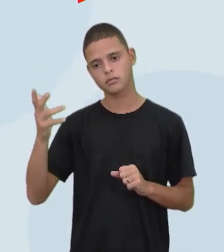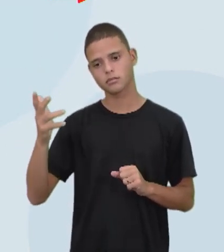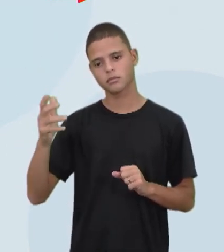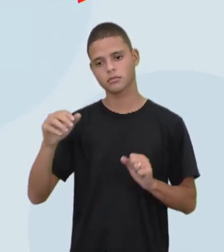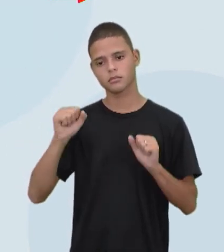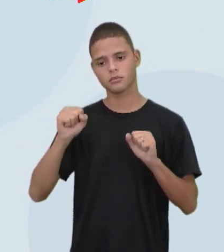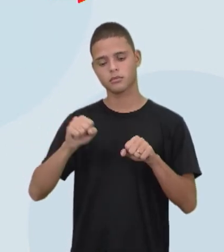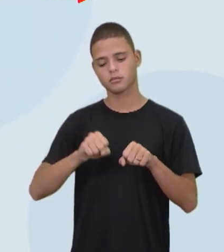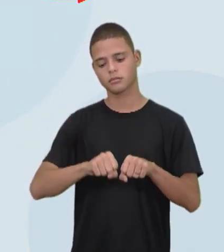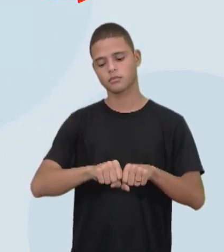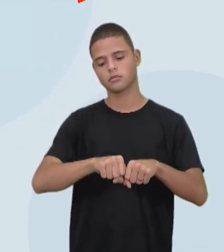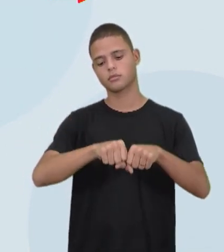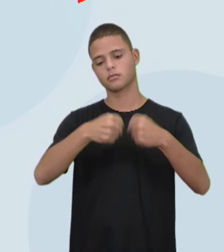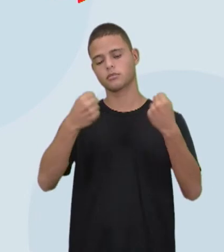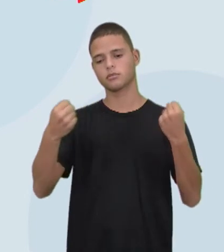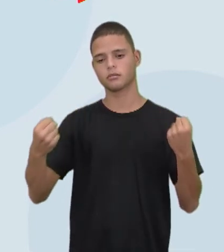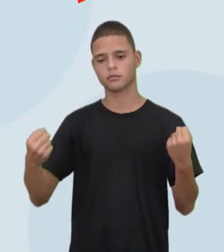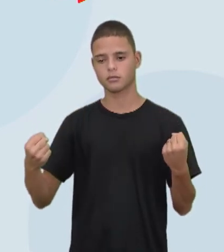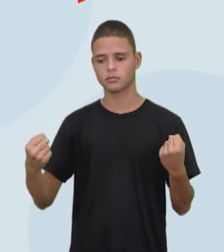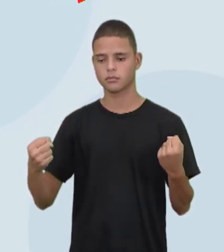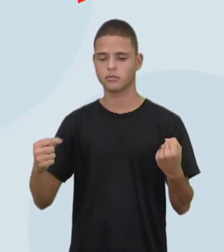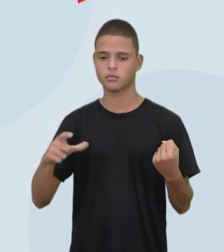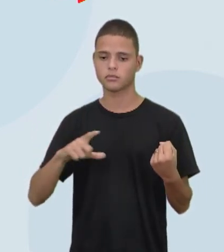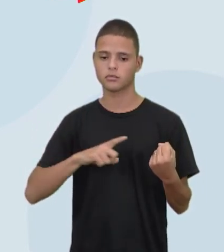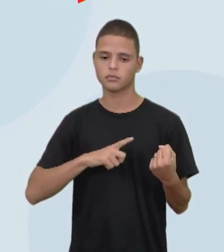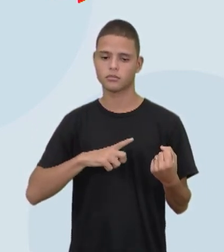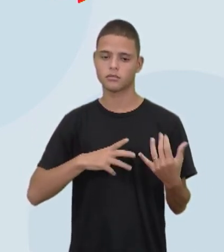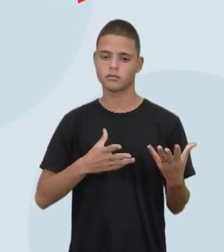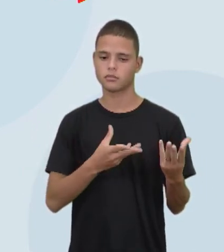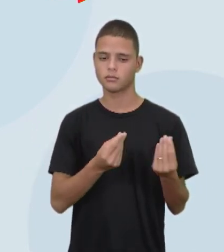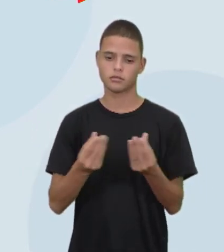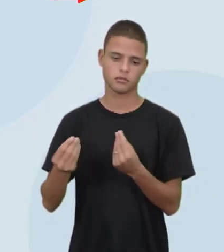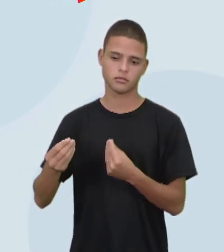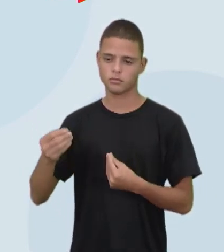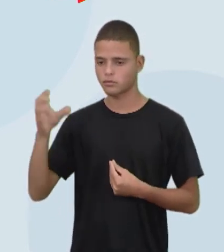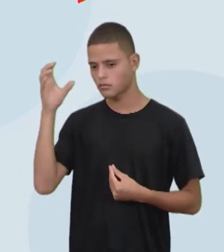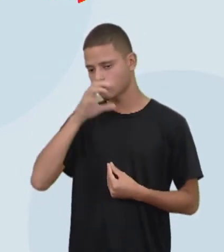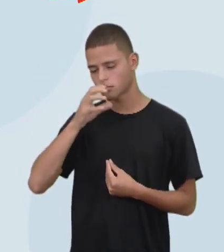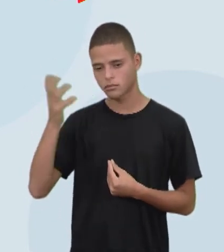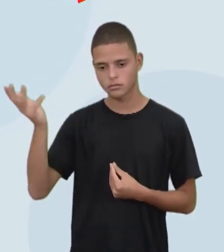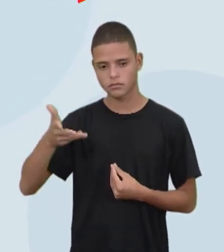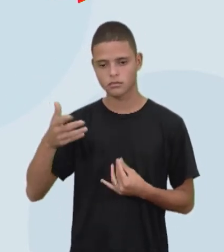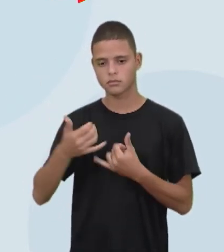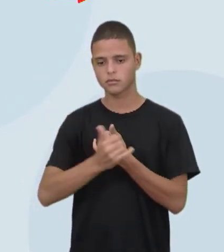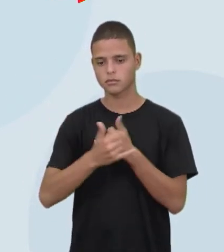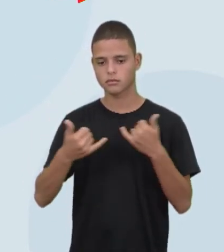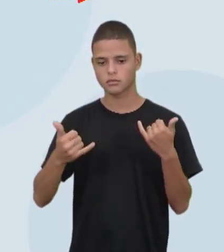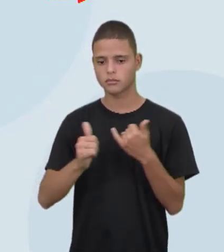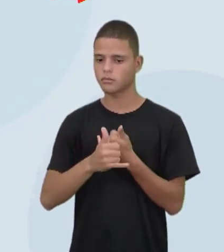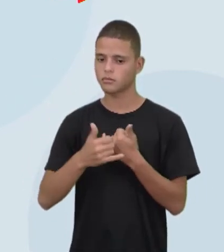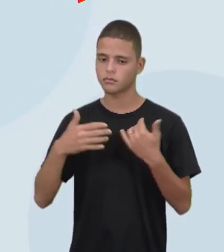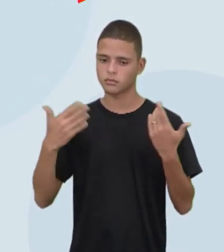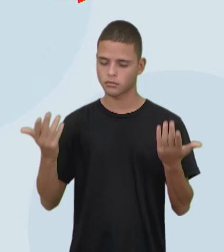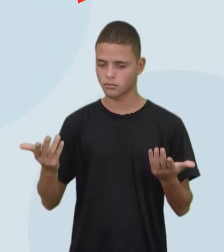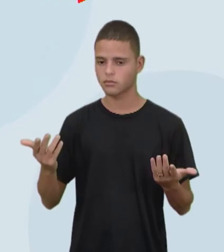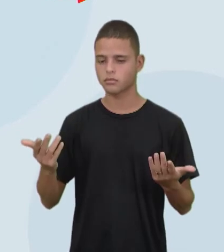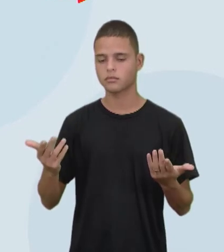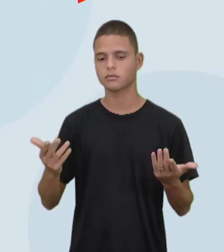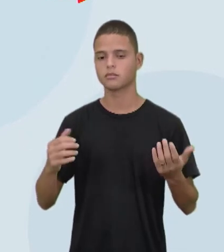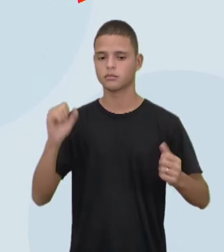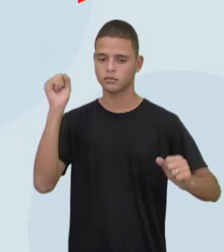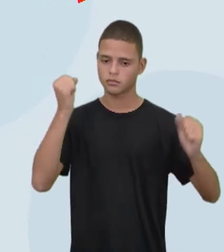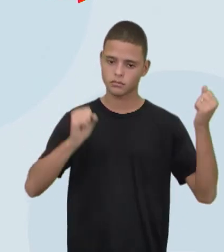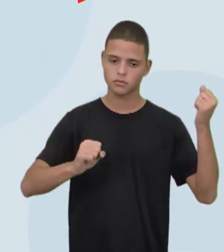desmontam. Quando eles desmontam, gera-se muito calor, muita energia. Então, na usina nuclear é isso, né?